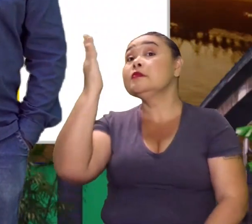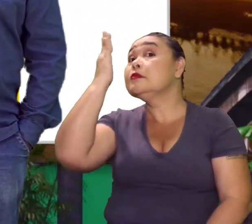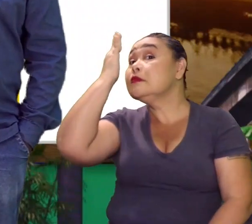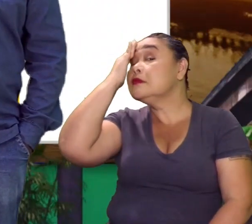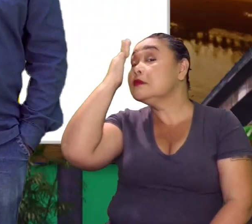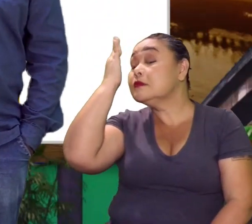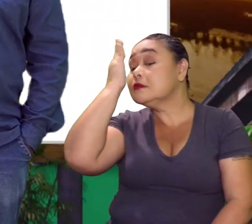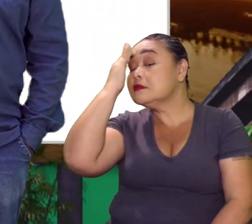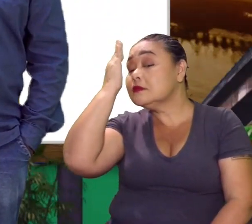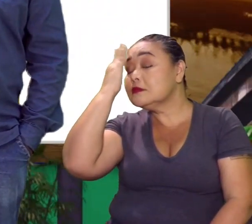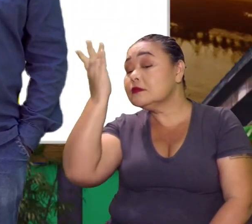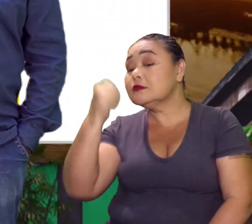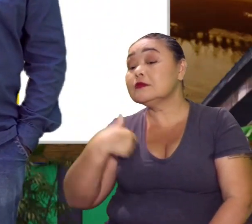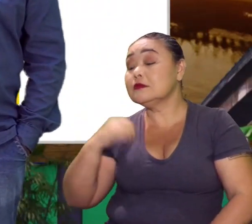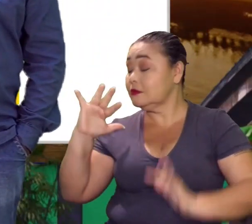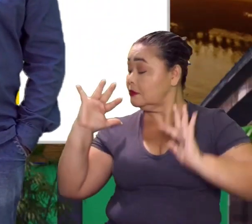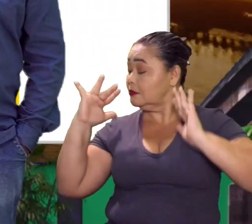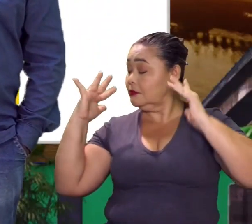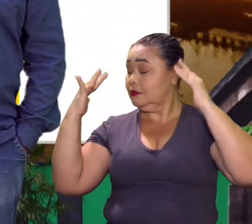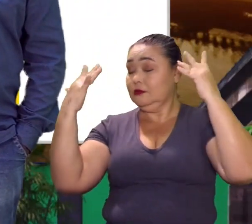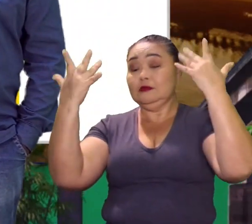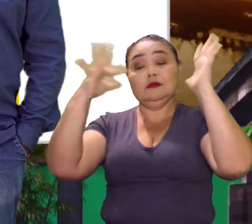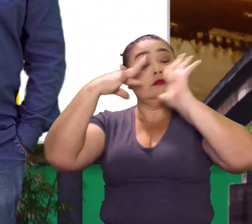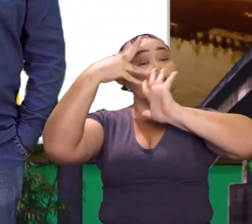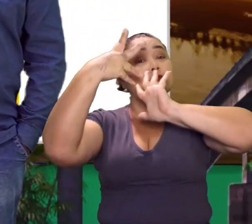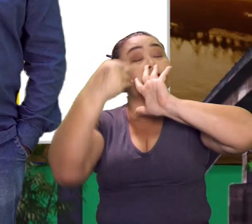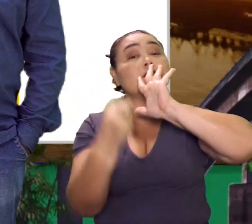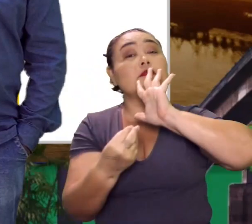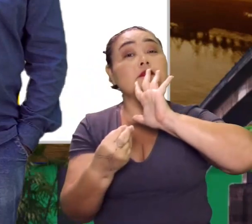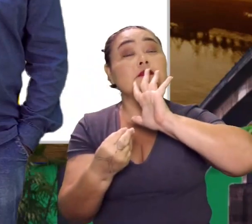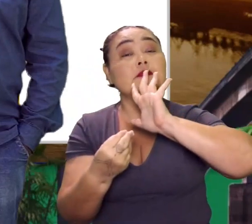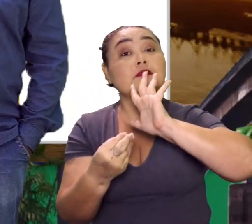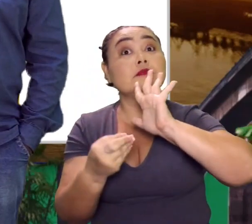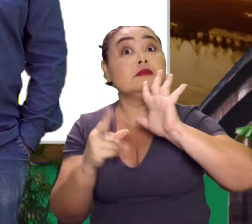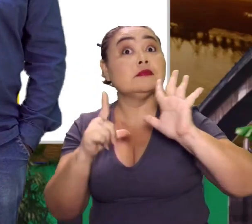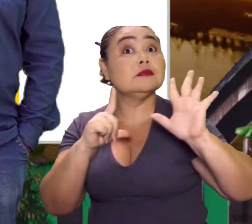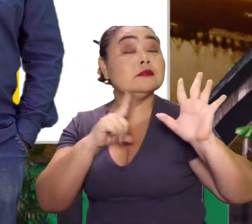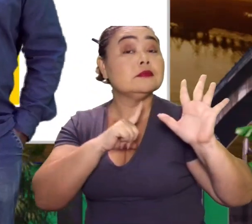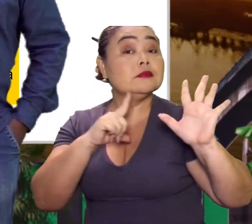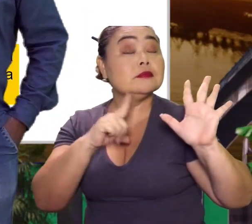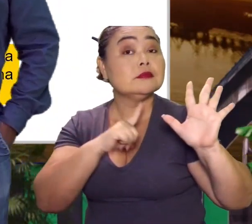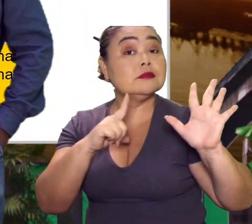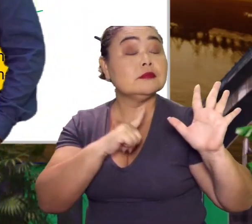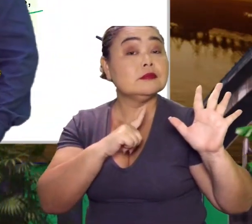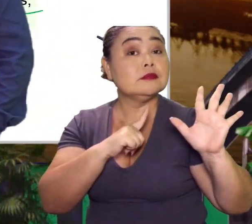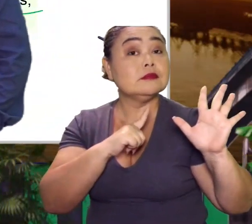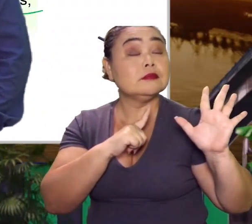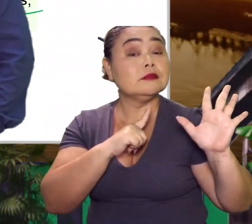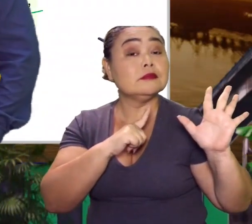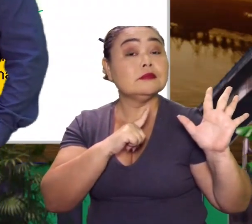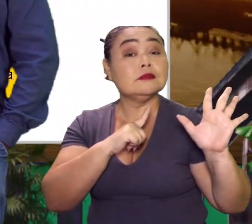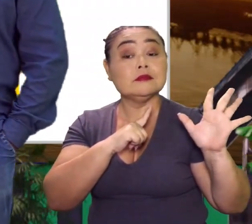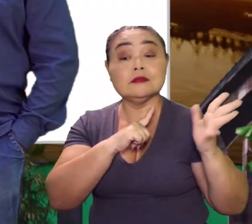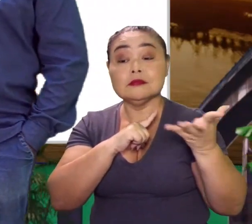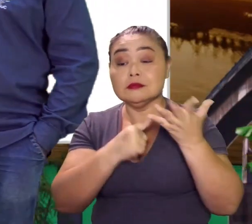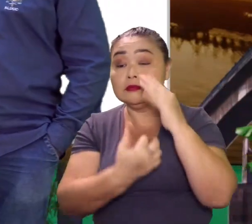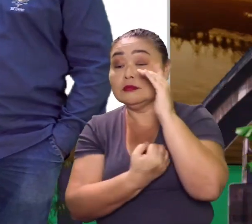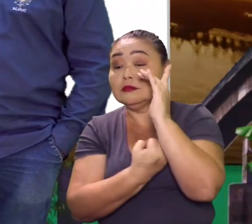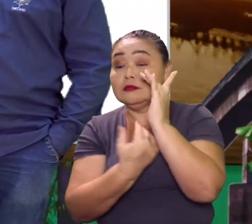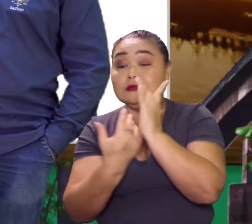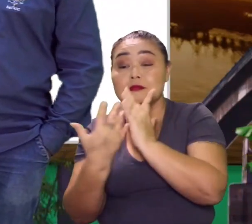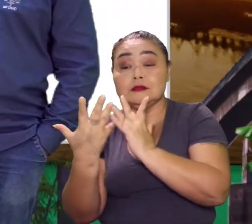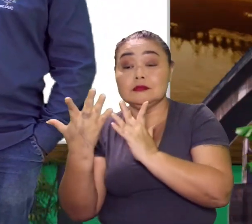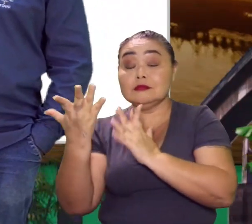sabem que a floresta amazônica detém muitas plantas